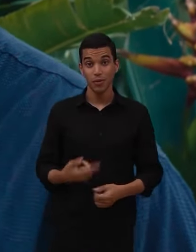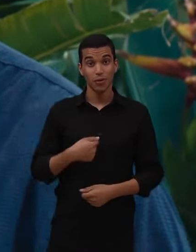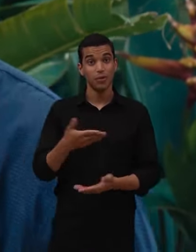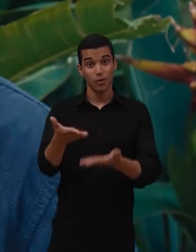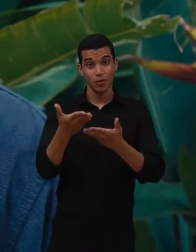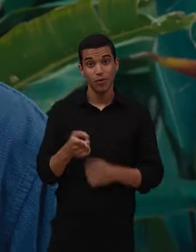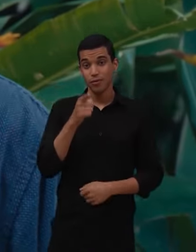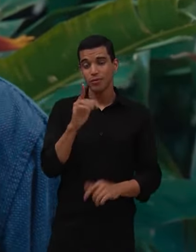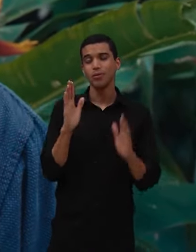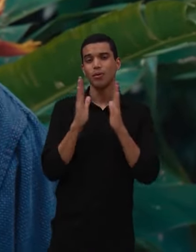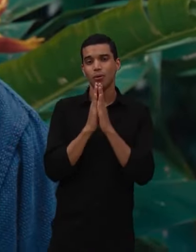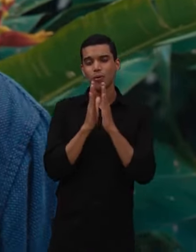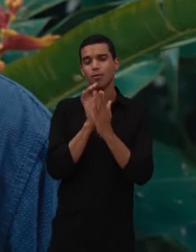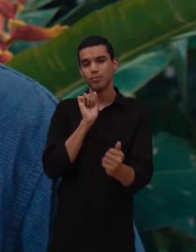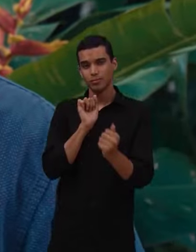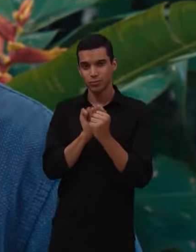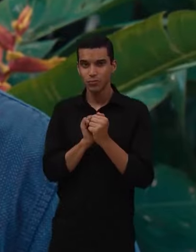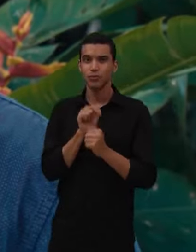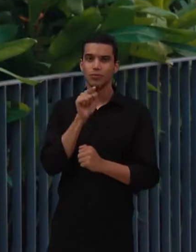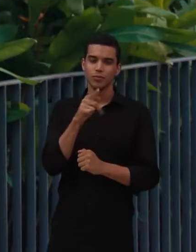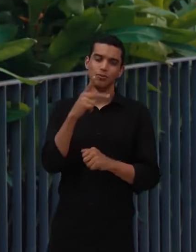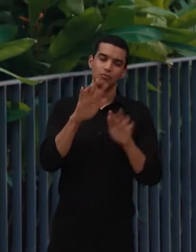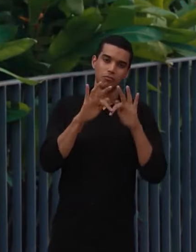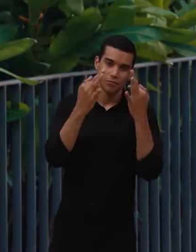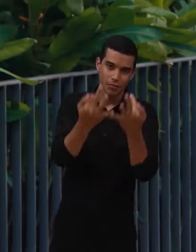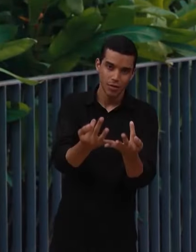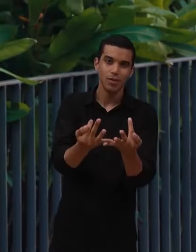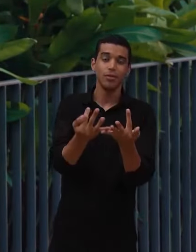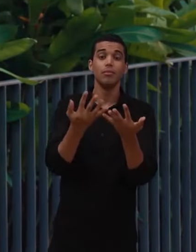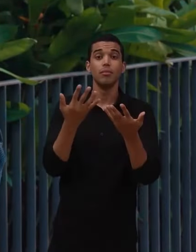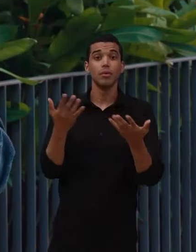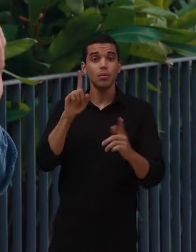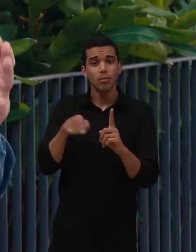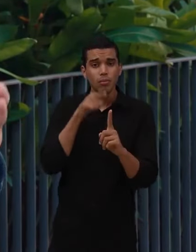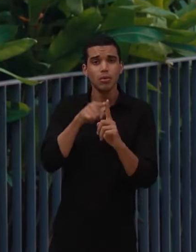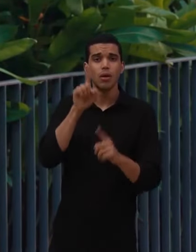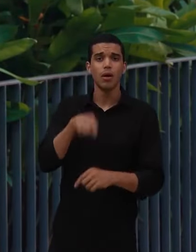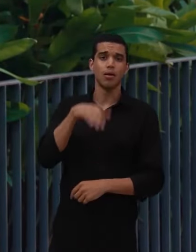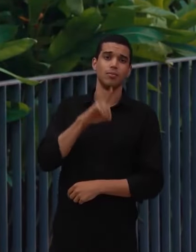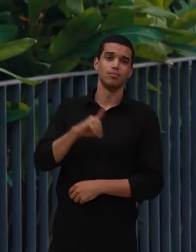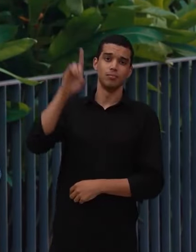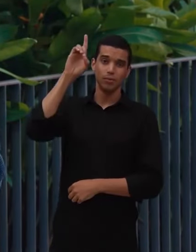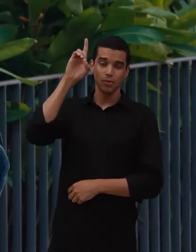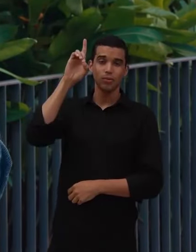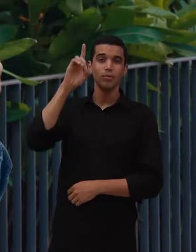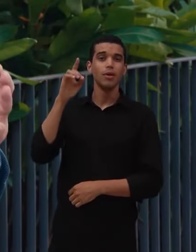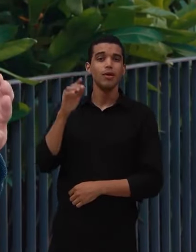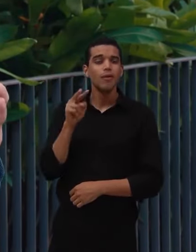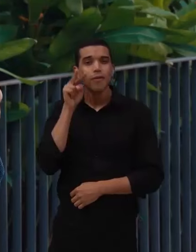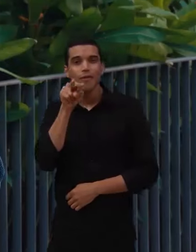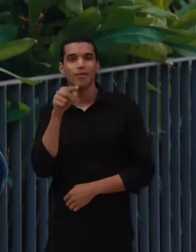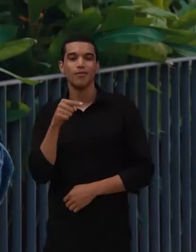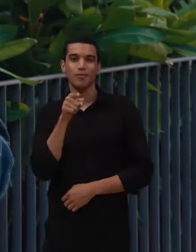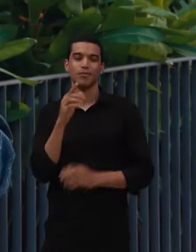teu nome, Senhor, eu quero te pedir nesse instante as tuas bênçãos sobre cada